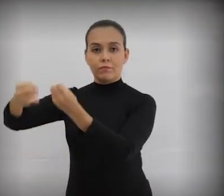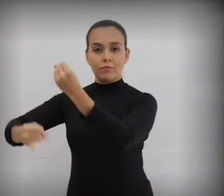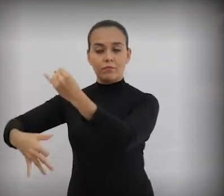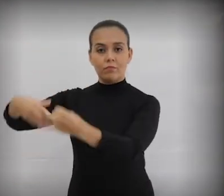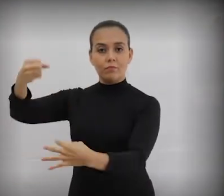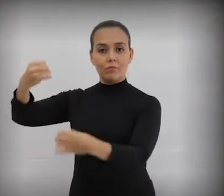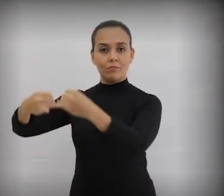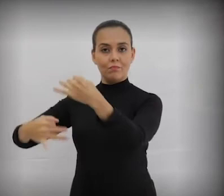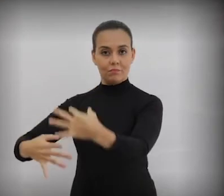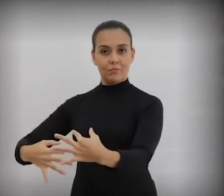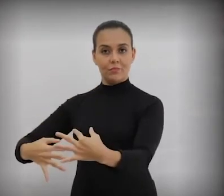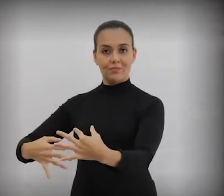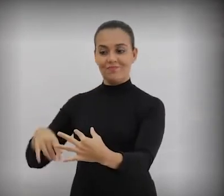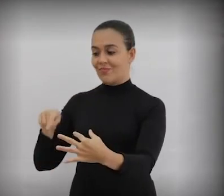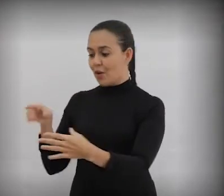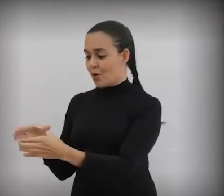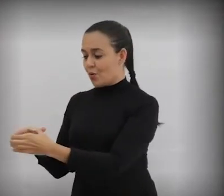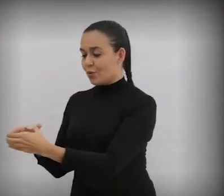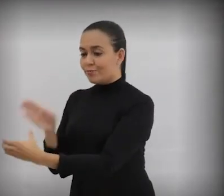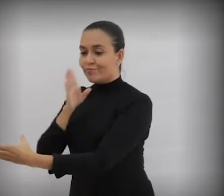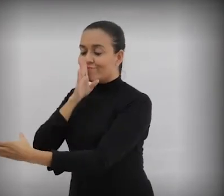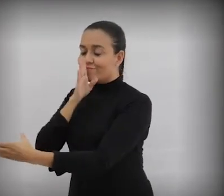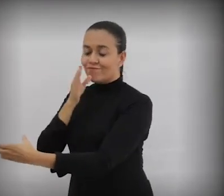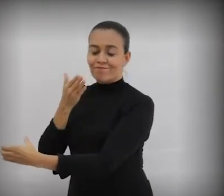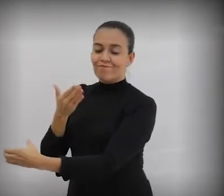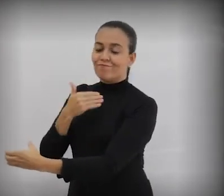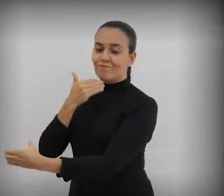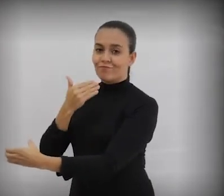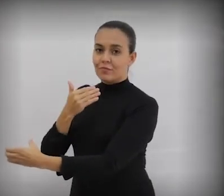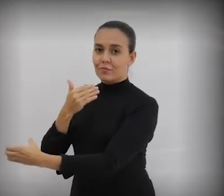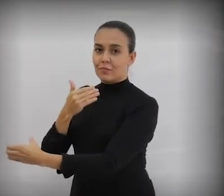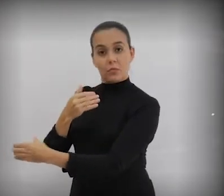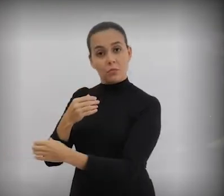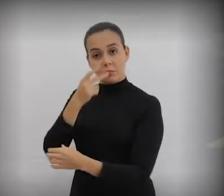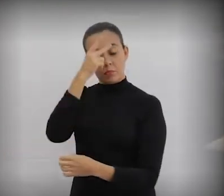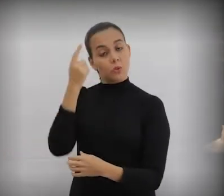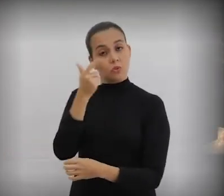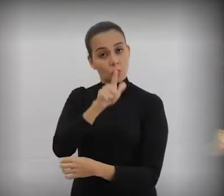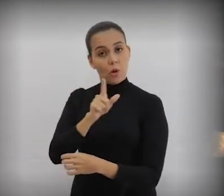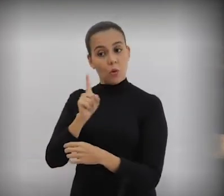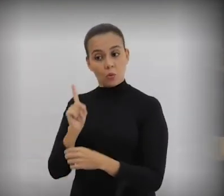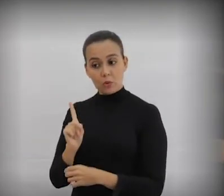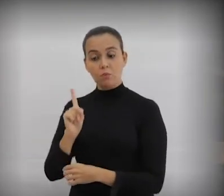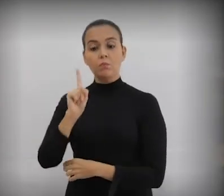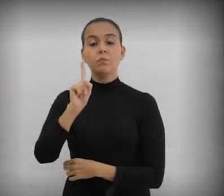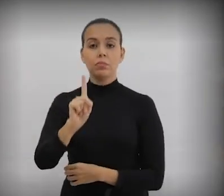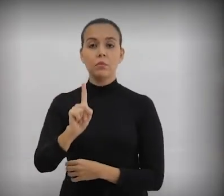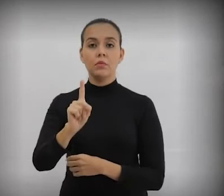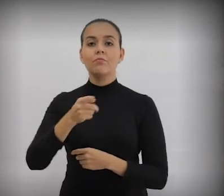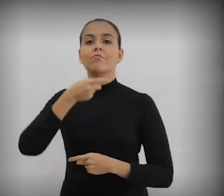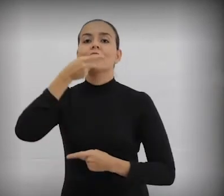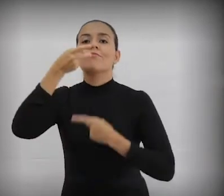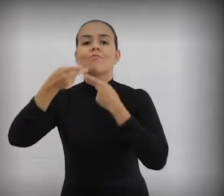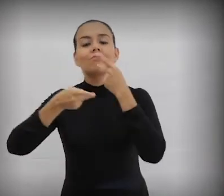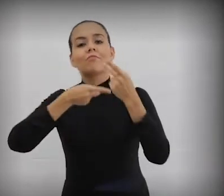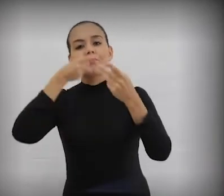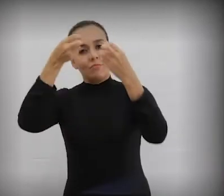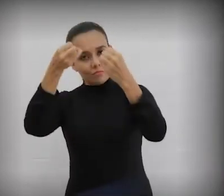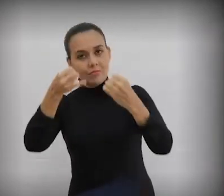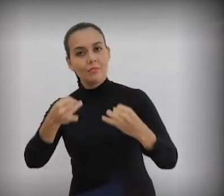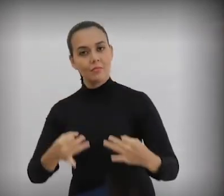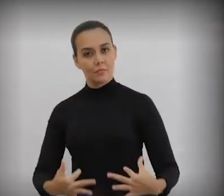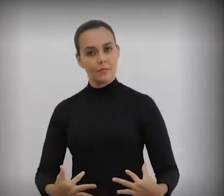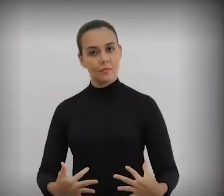primeira voz e não por intermédio de outros. Essa é uma discussão inestimável, uma discussão indiscutível, sobretudo num país como o